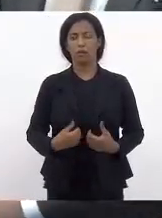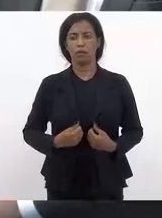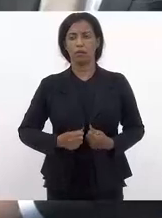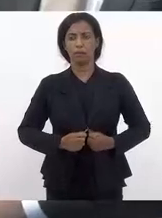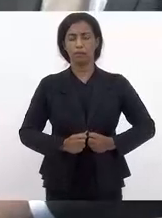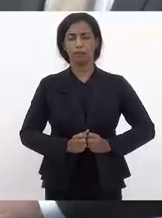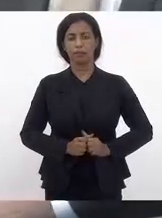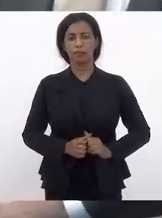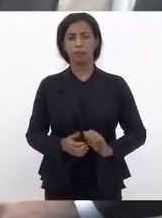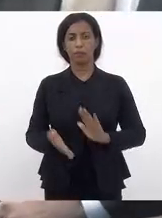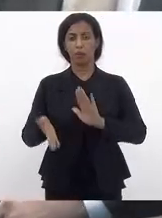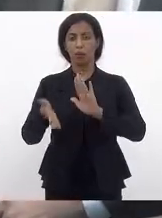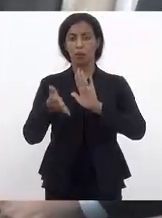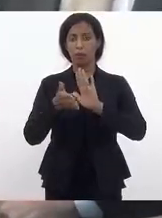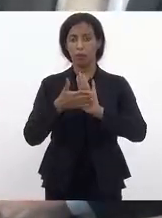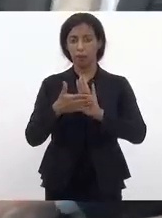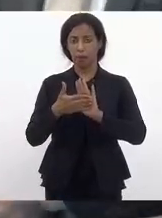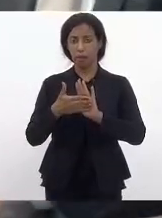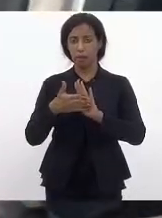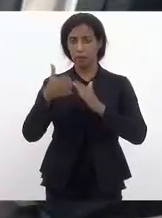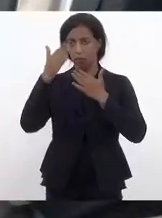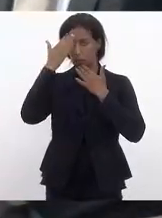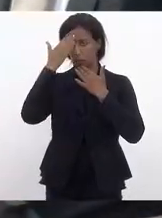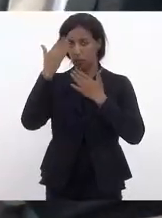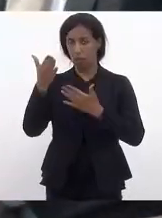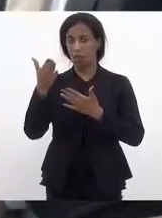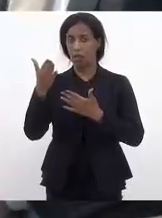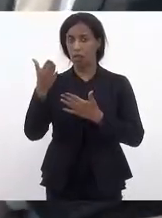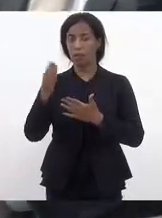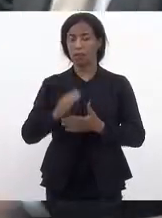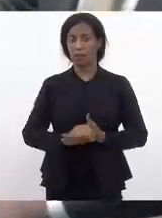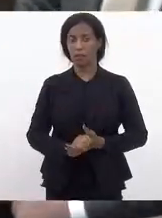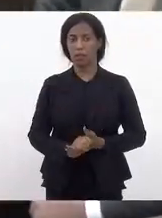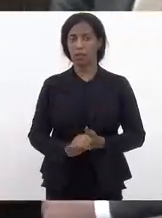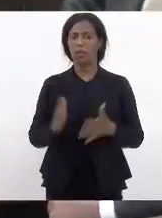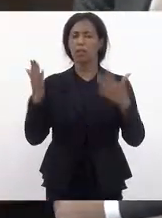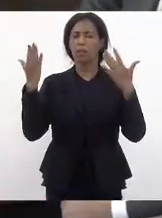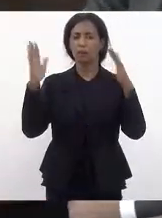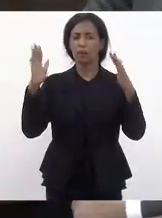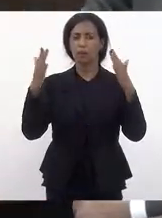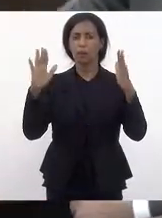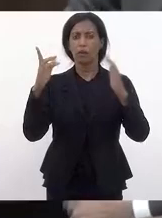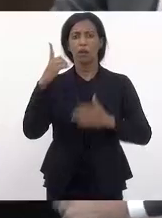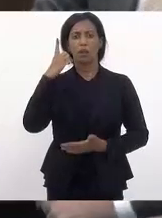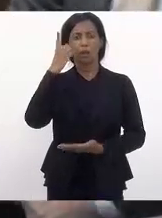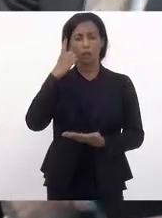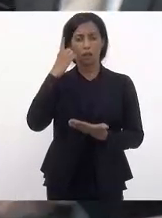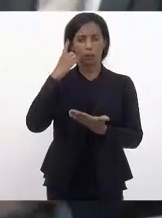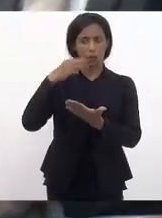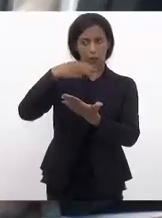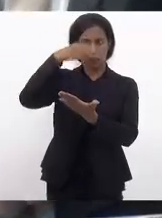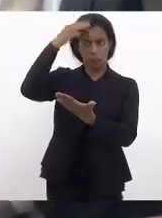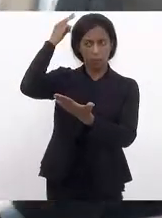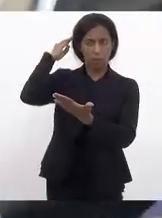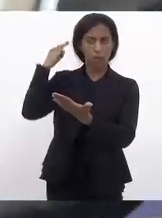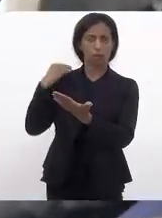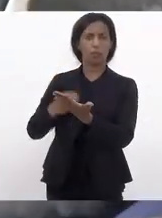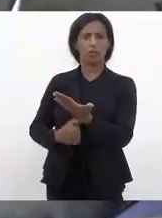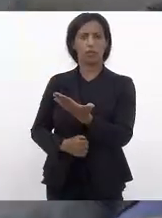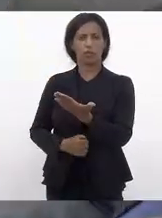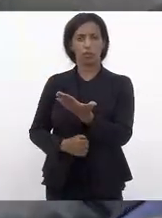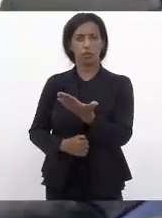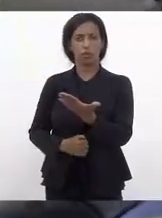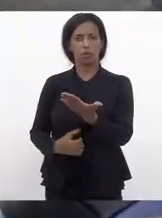e o parecer agradecer desde já e faça uma questão aqui de uma salva de palmas o deputado Márcio Pacheco que me